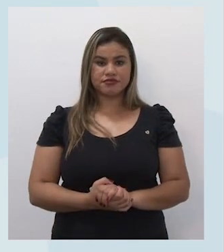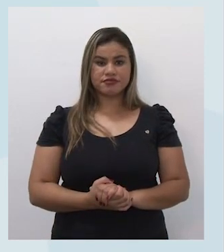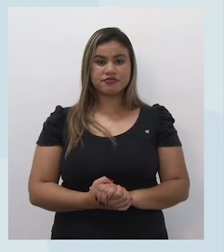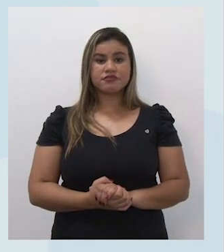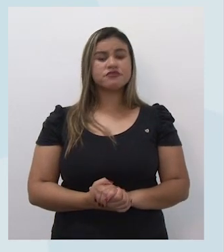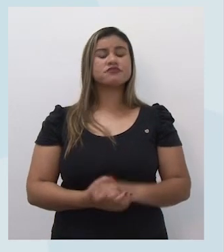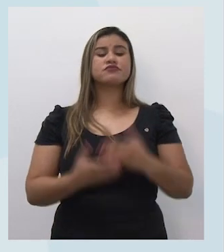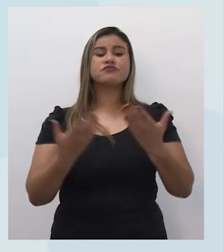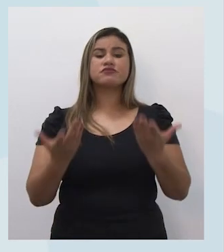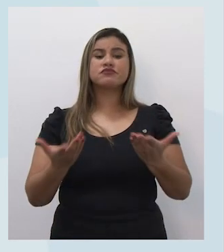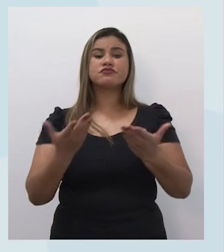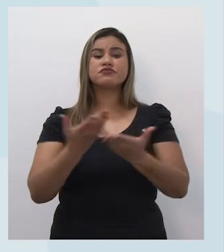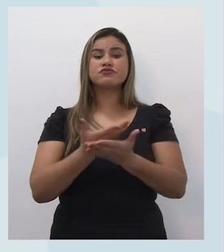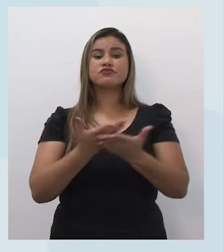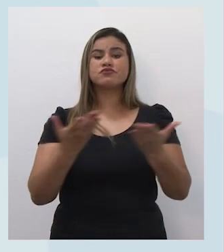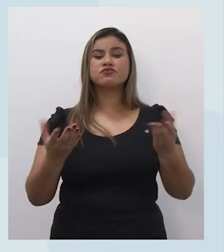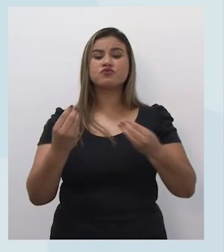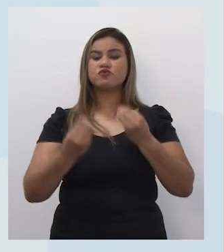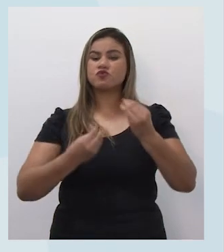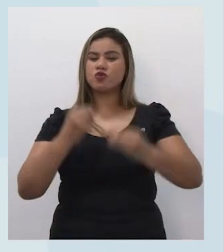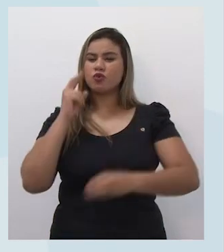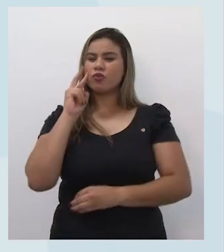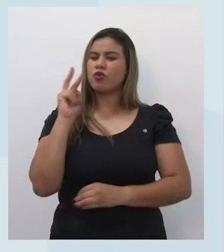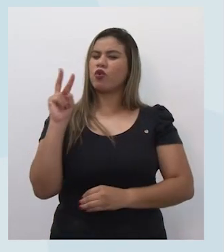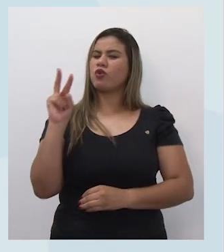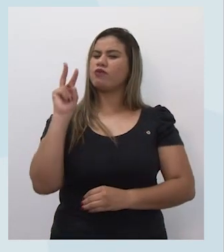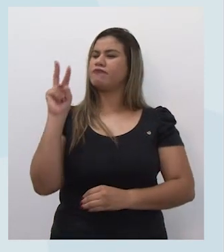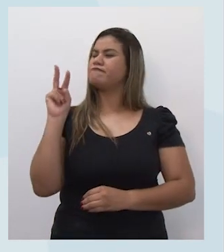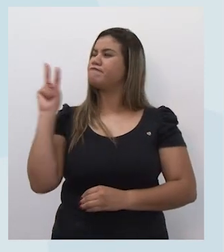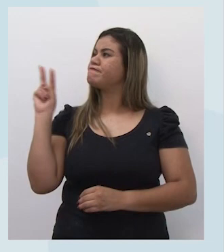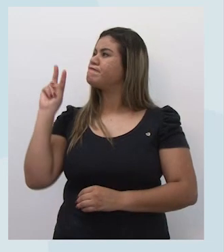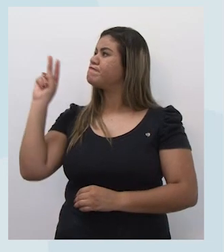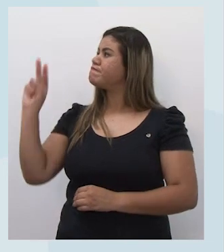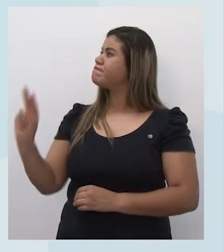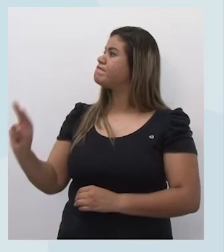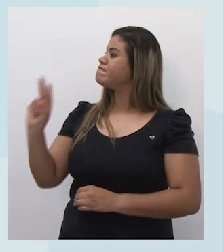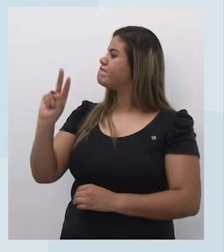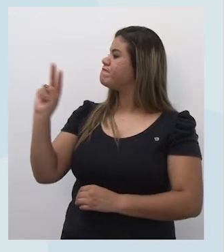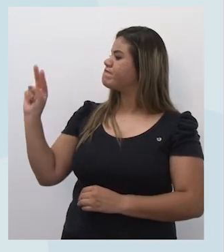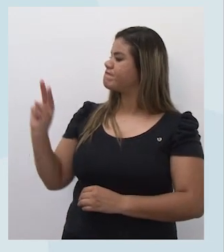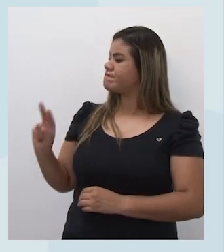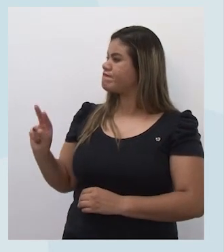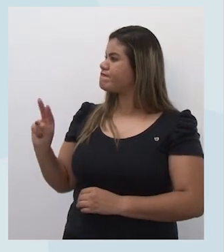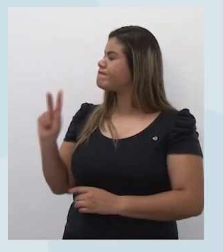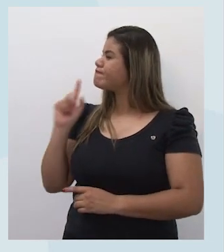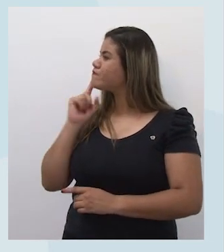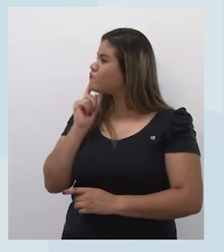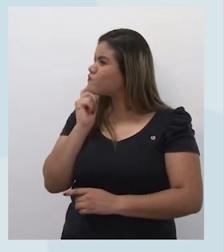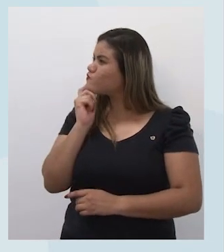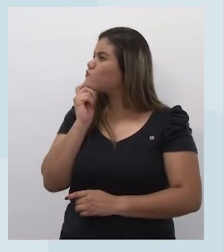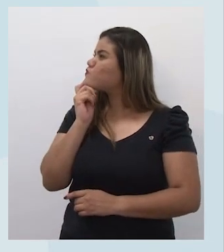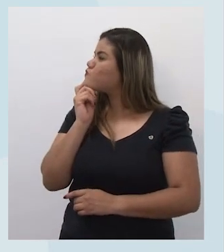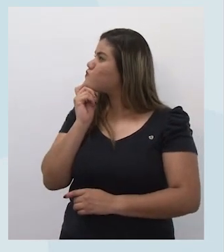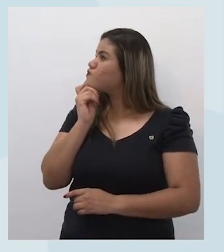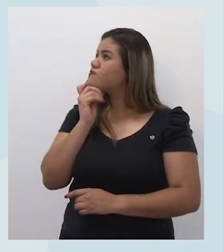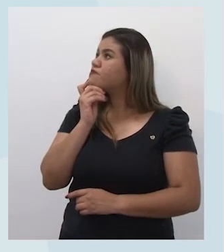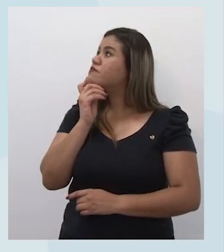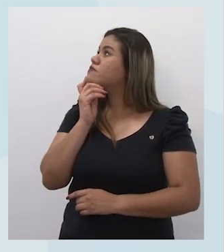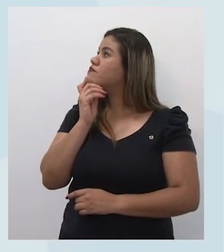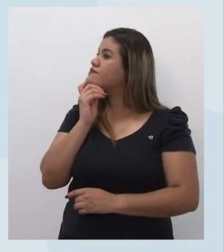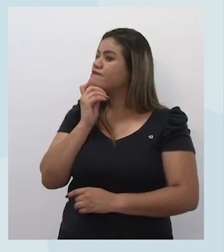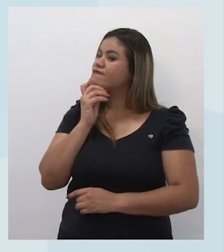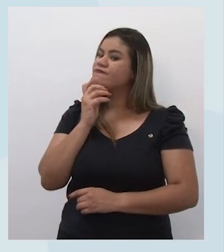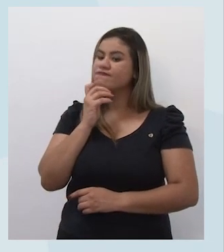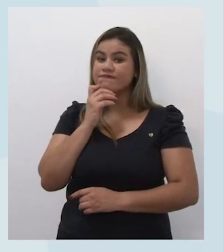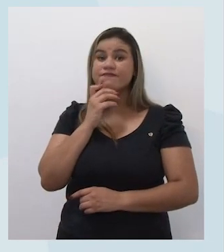gostaríamos que vocês atentassem bastante, olhassem para as imagens, todas as 13 que estão aí expostas, para